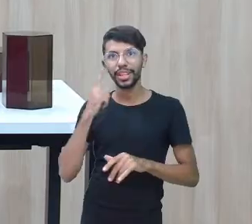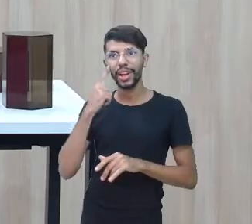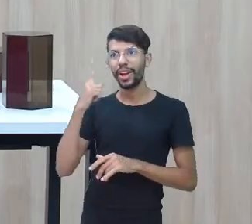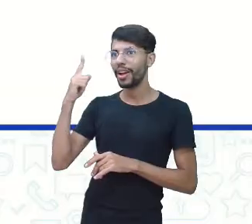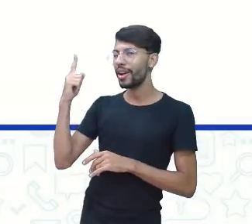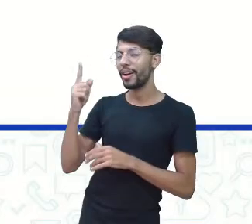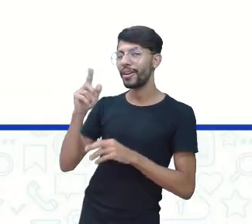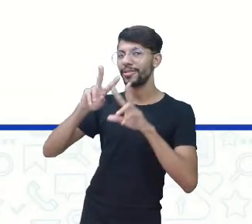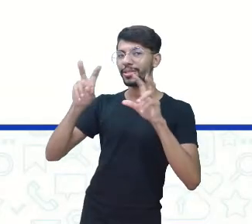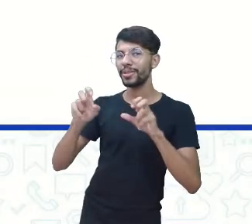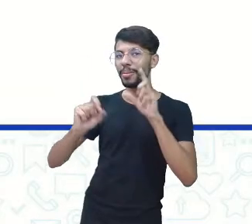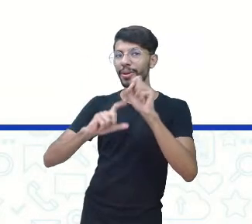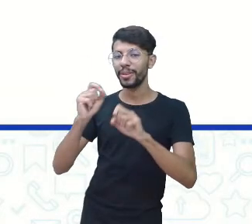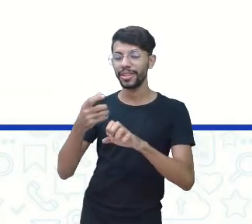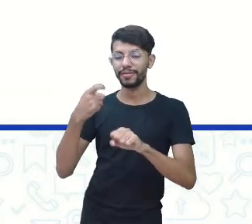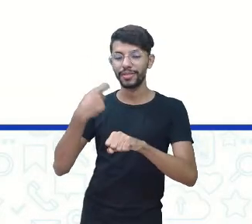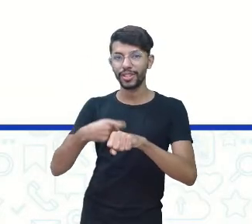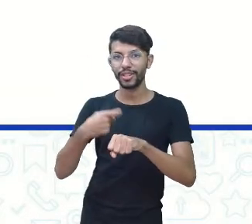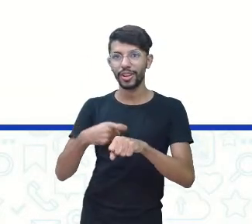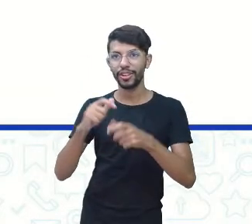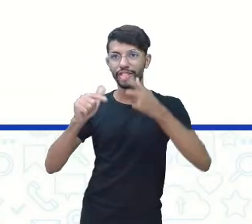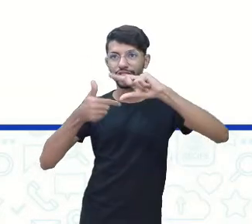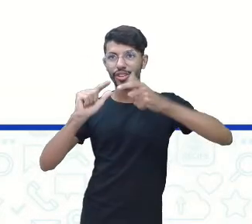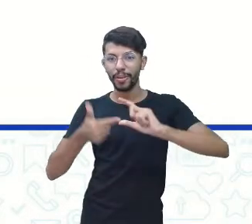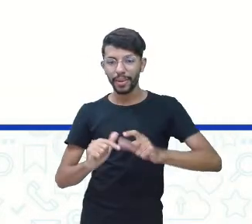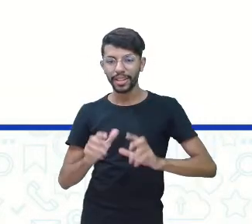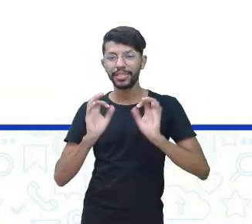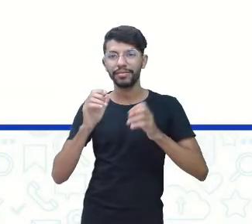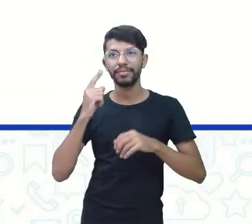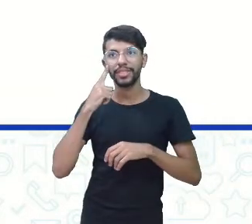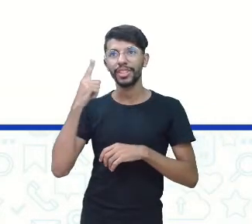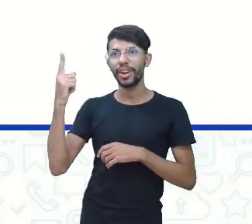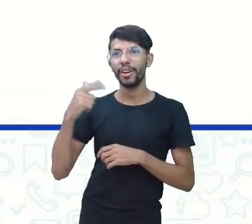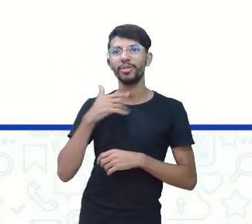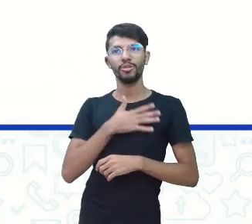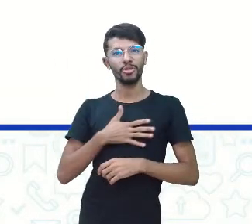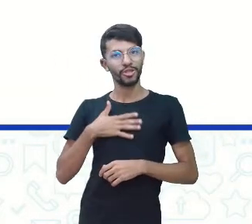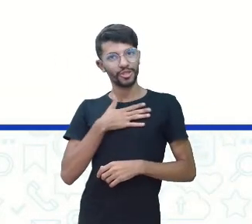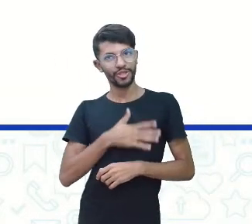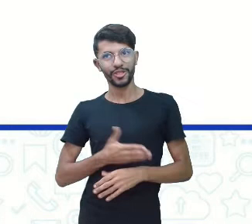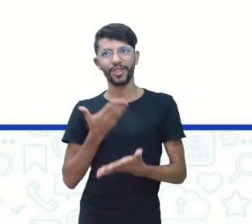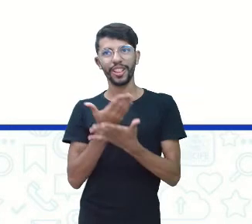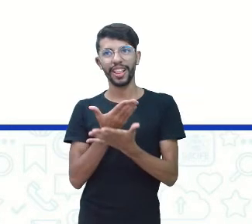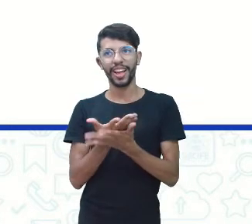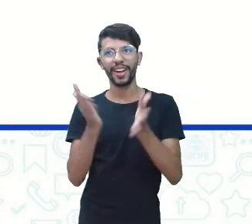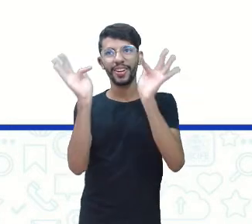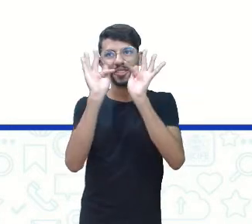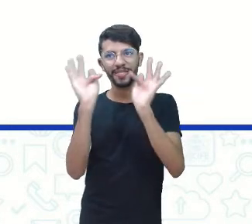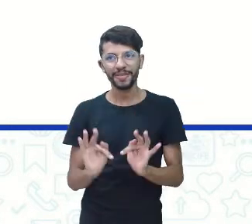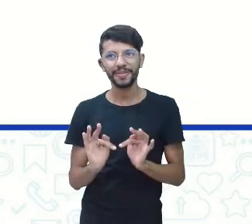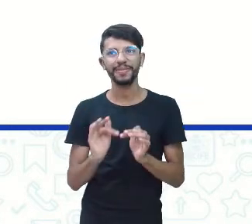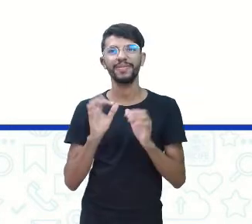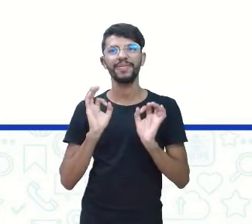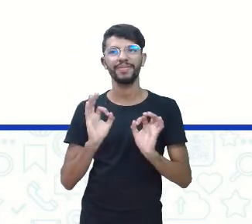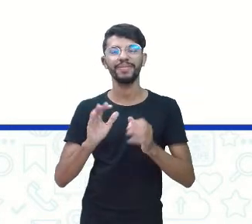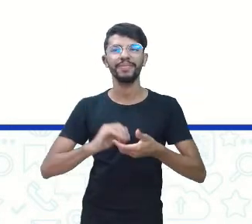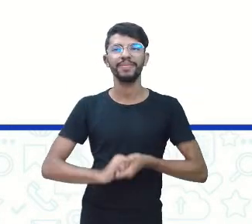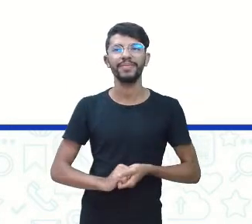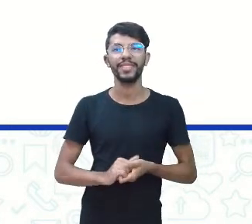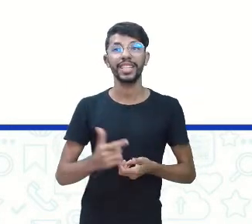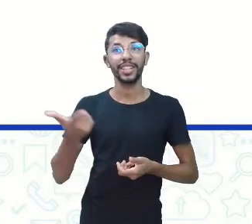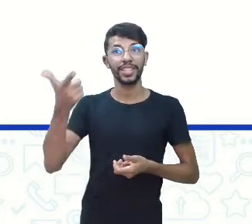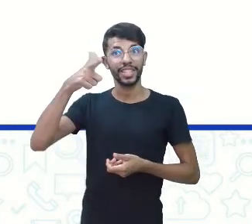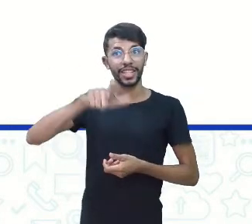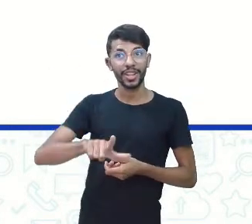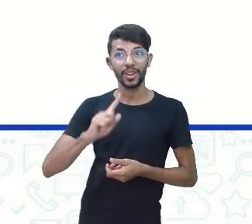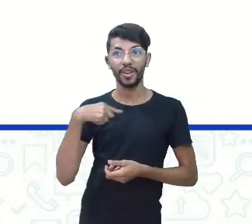sólidos geométricos, a gente teve a Maria Júlia, que gostou da aula, que feliz. A gente está fazendo aqui para isso mesmo. A gente tem de novo